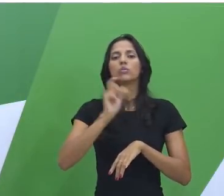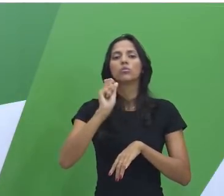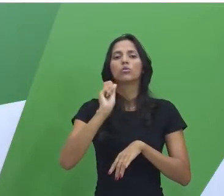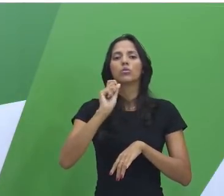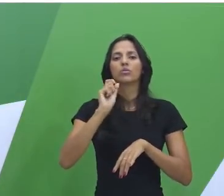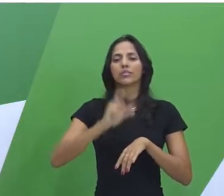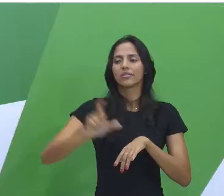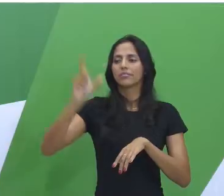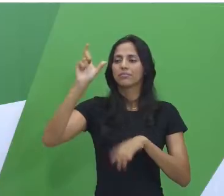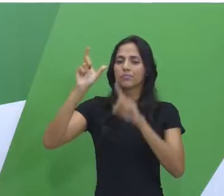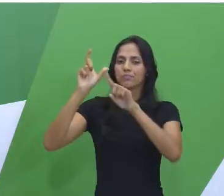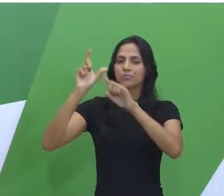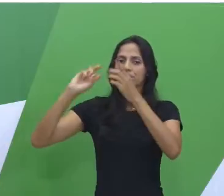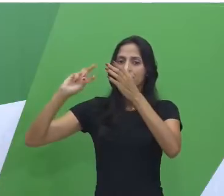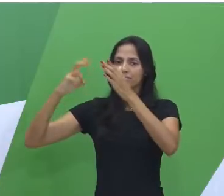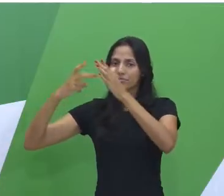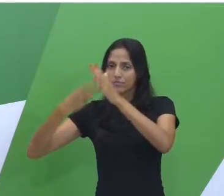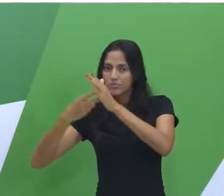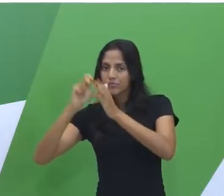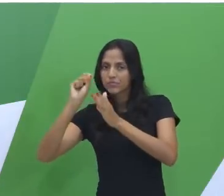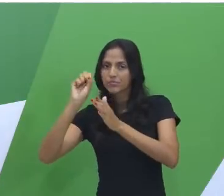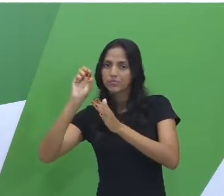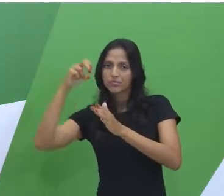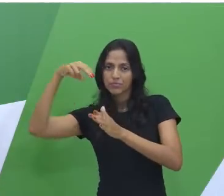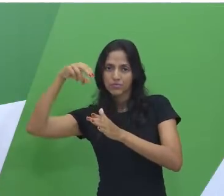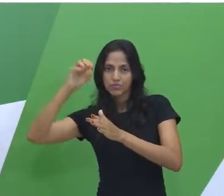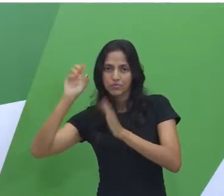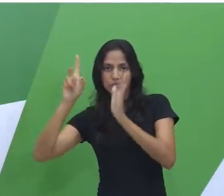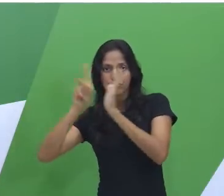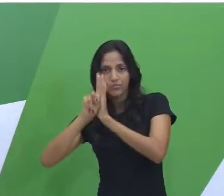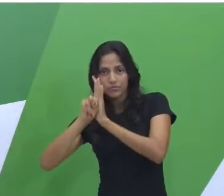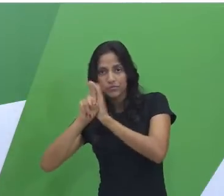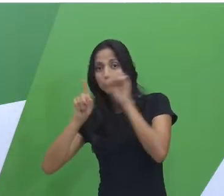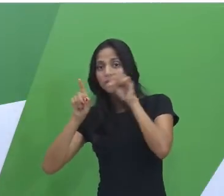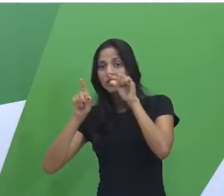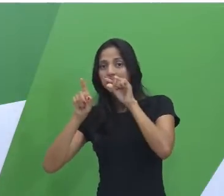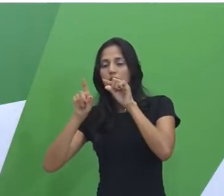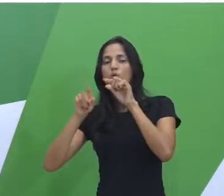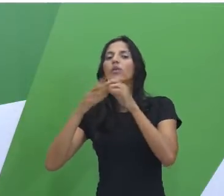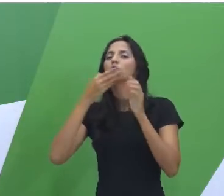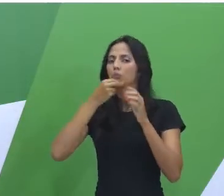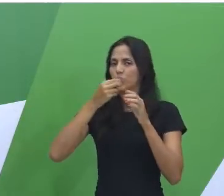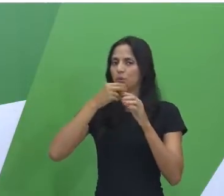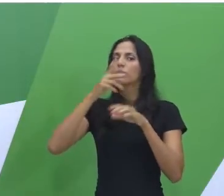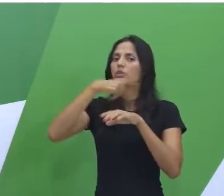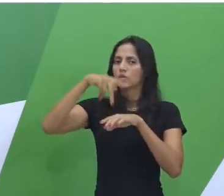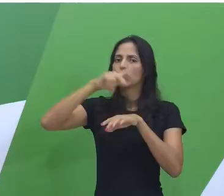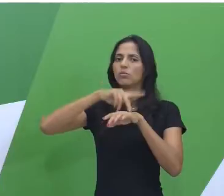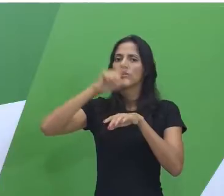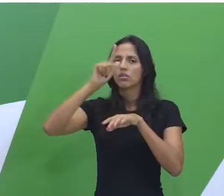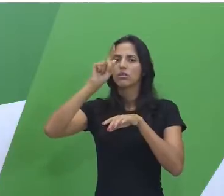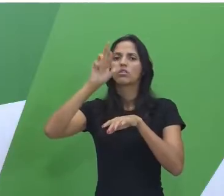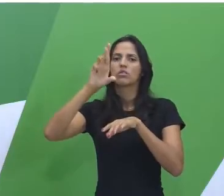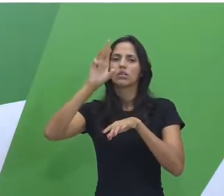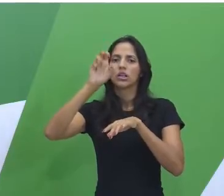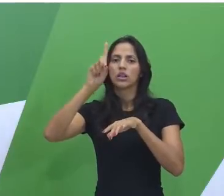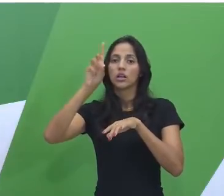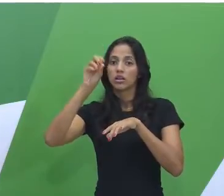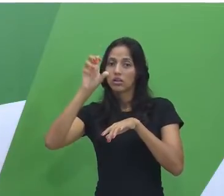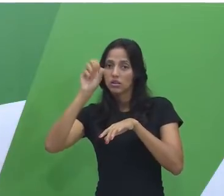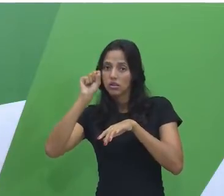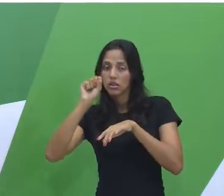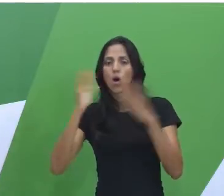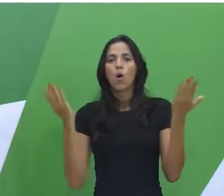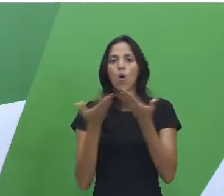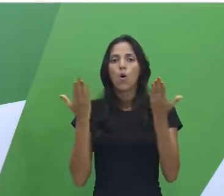batiza utilizando a simbologia própria, então, dos gregos. Então, todo e qualquer ângulo, você